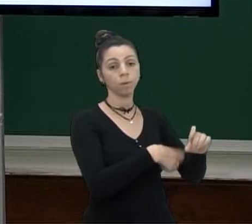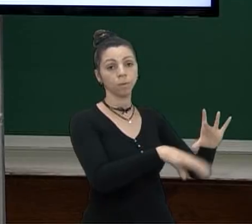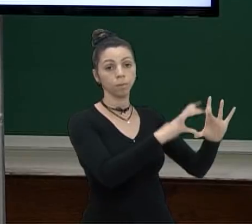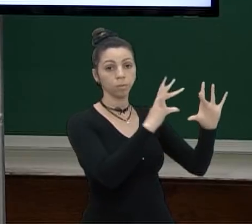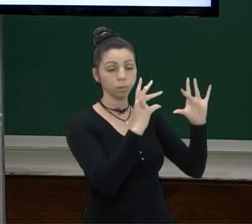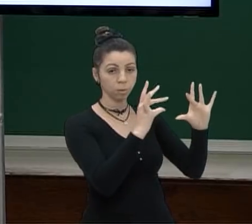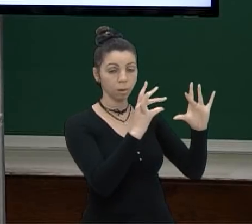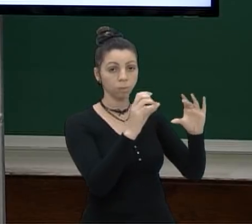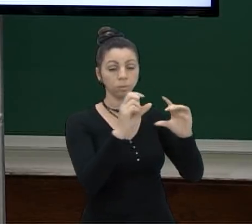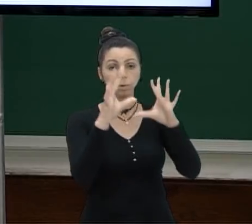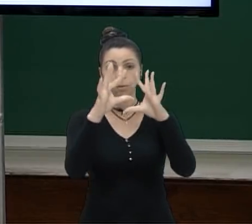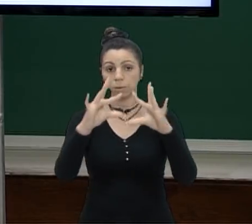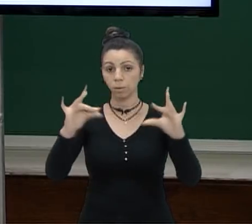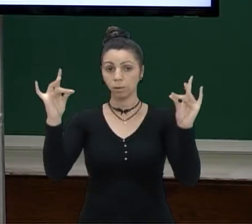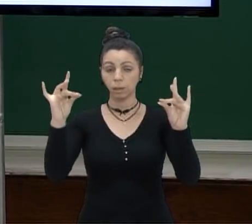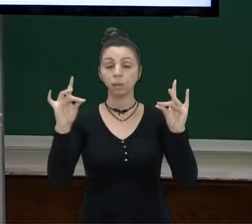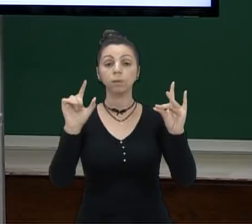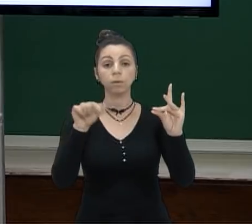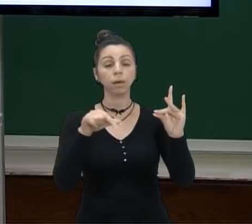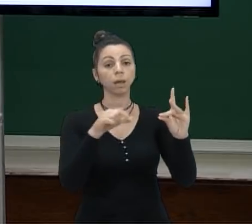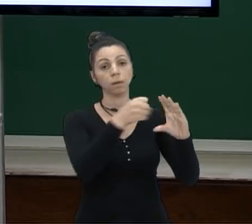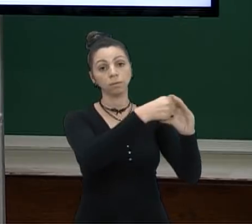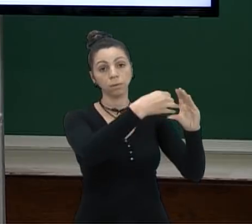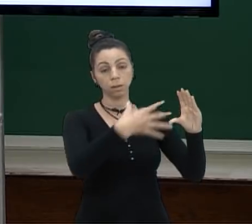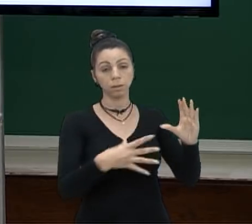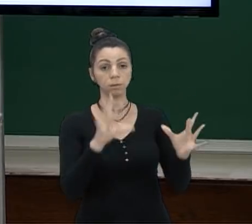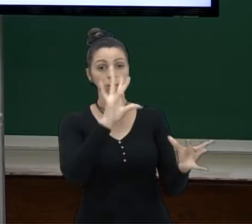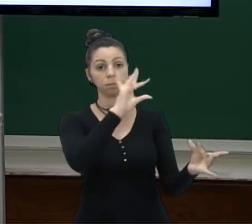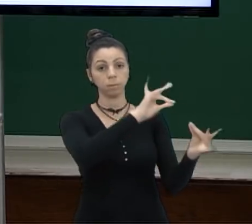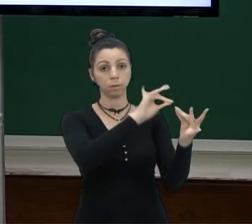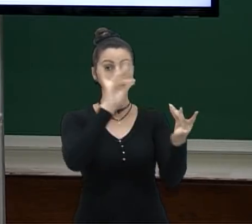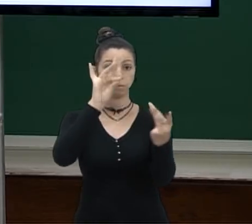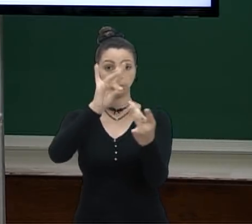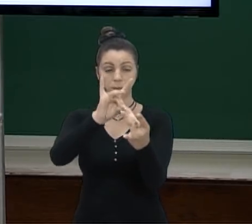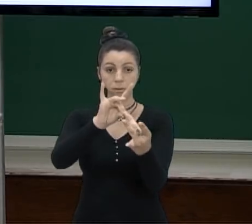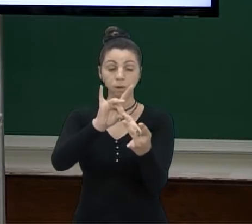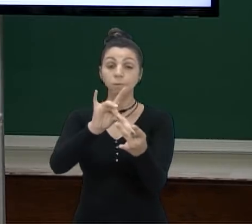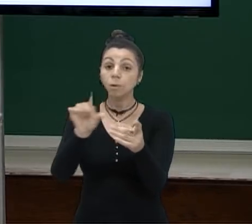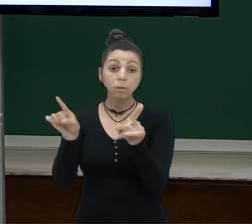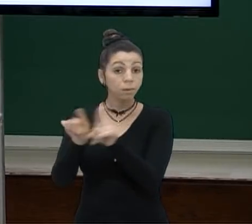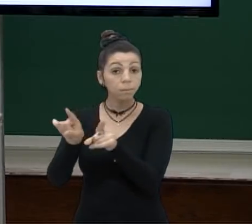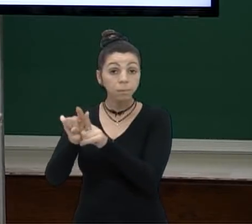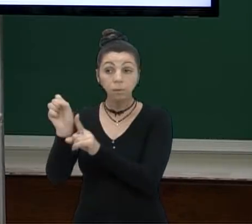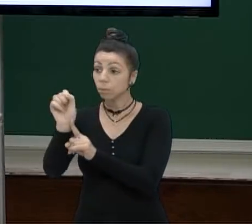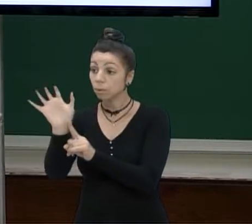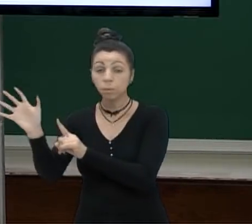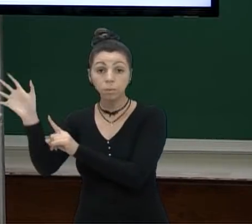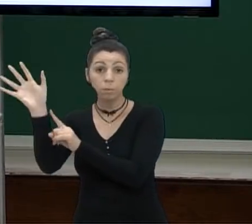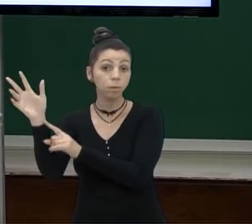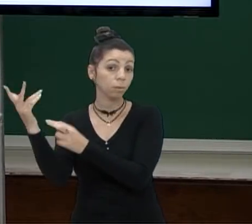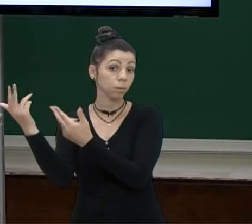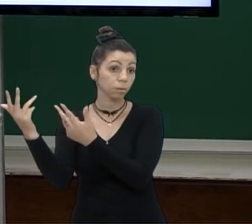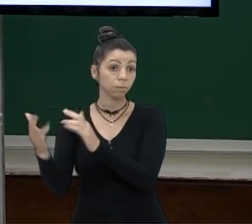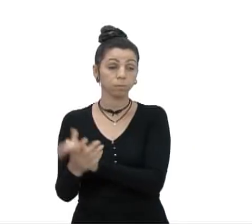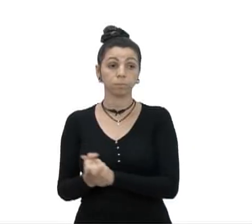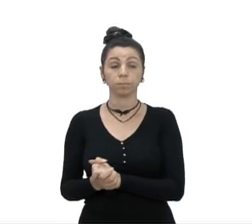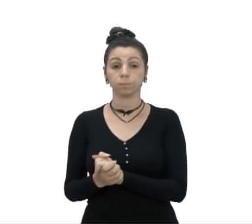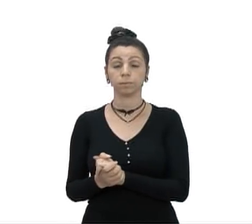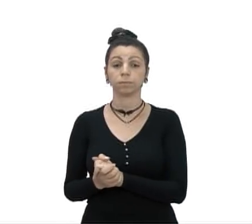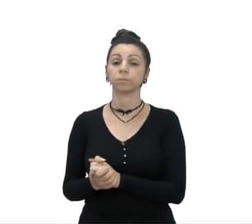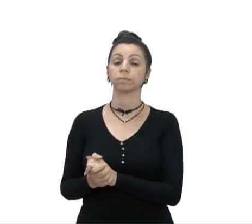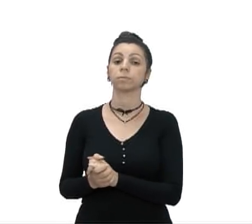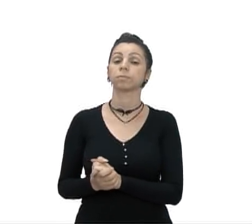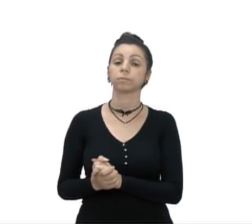específicas, o gasoso também vai apresentar, porque eu tenho esses 3 estados físicos na natureza. Então, em condições